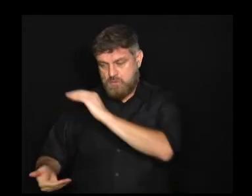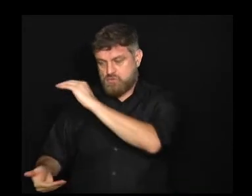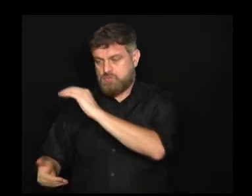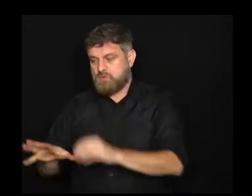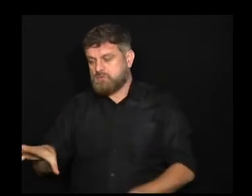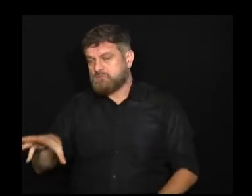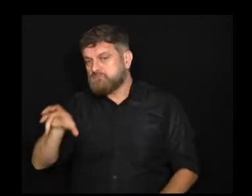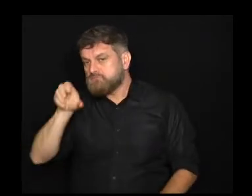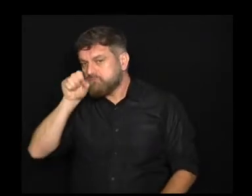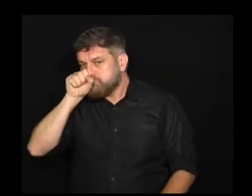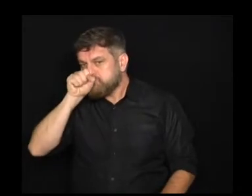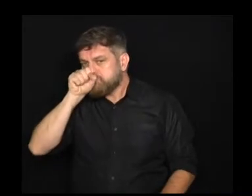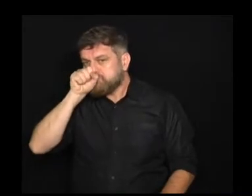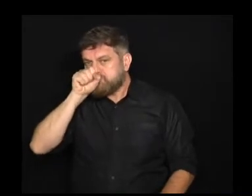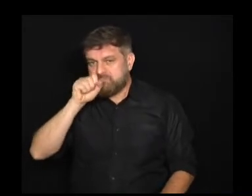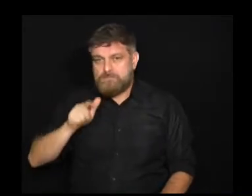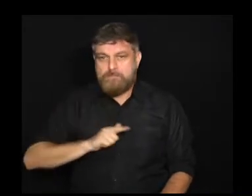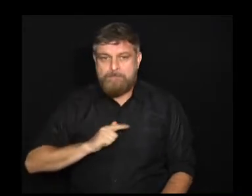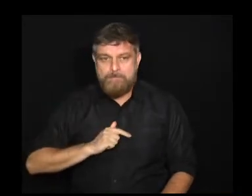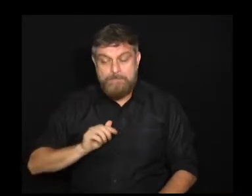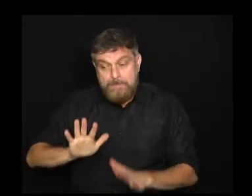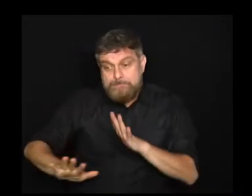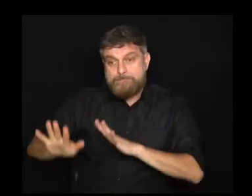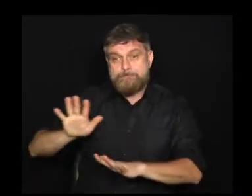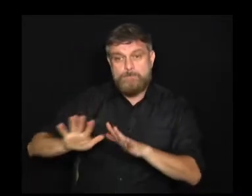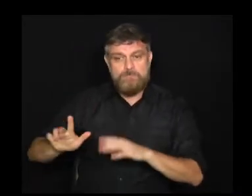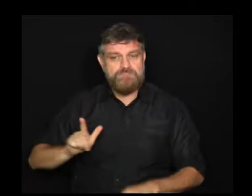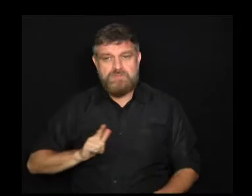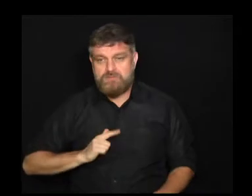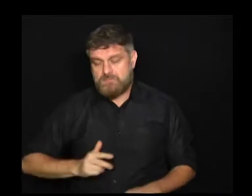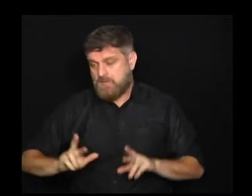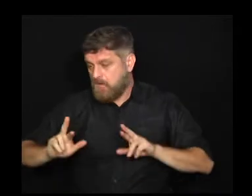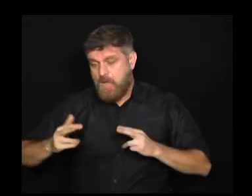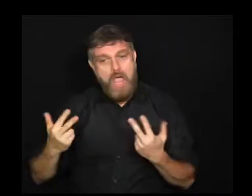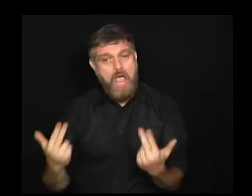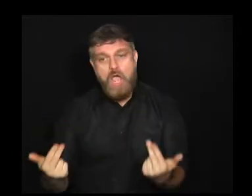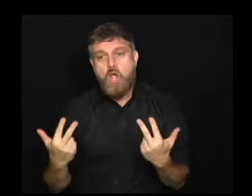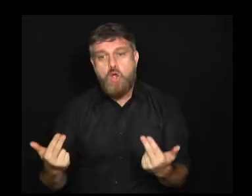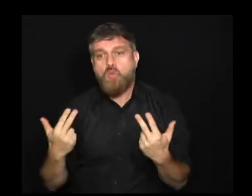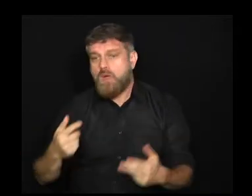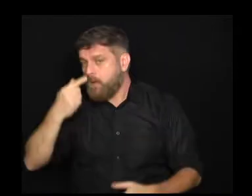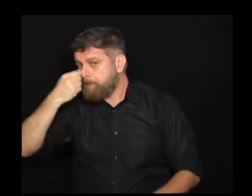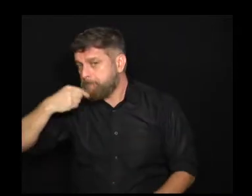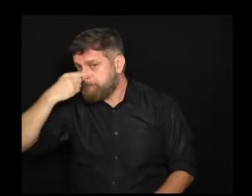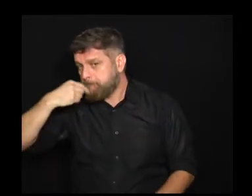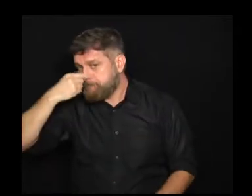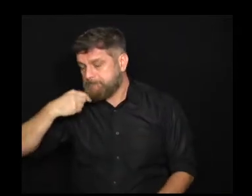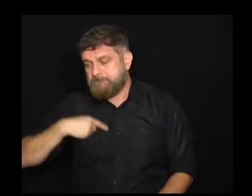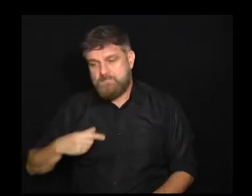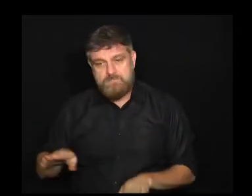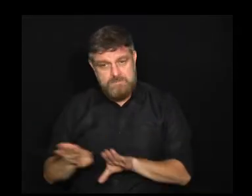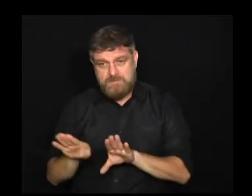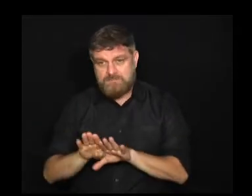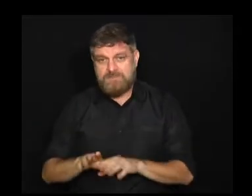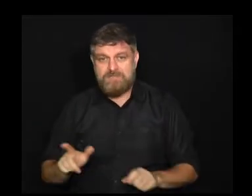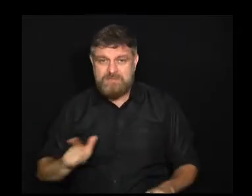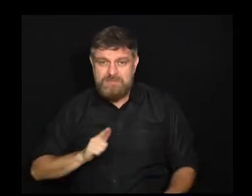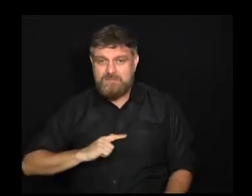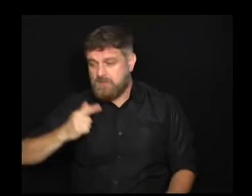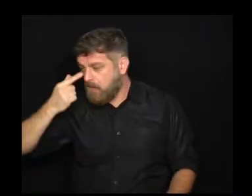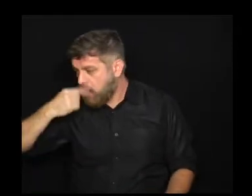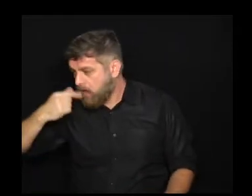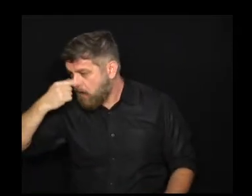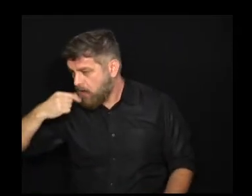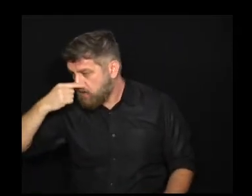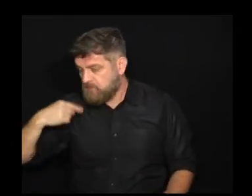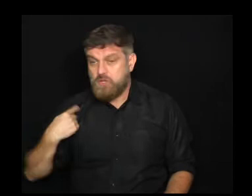E por enquanto é isso. As medidas de precaução não são diferentes do que já se faz para a influenza, ou seja, a gripe